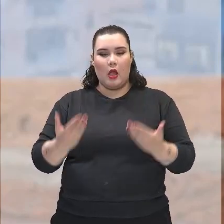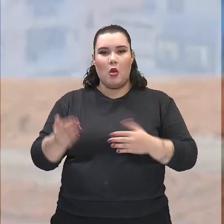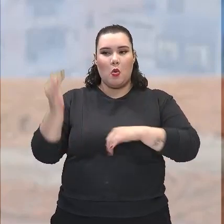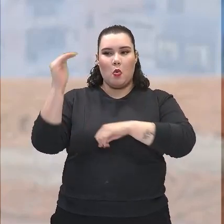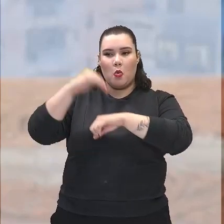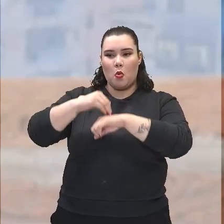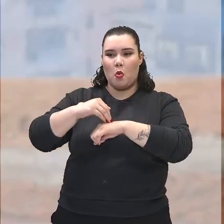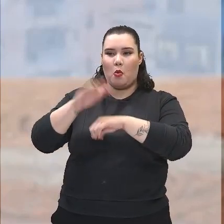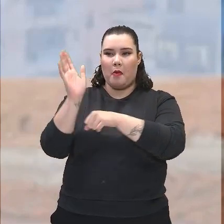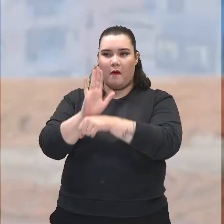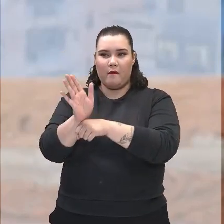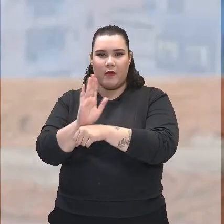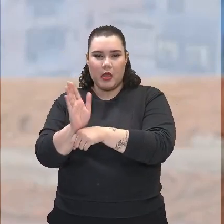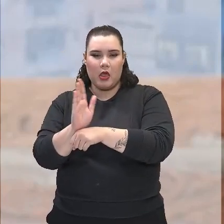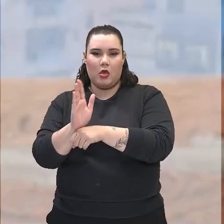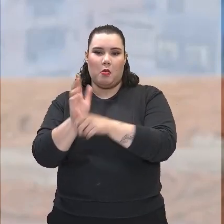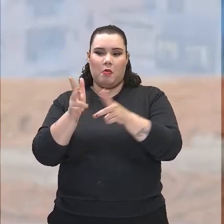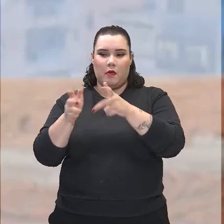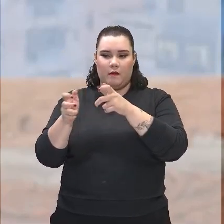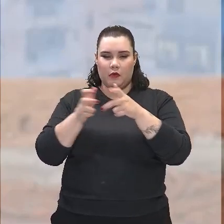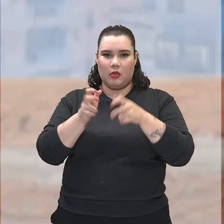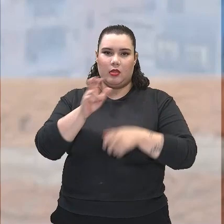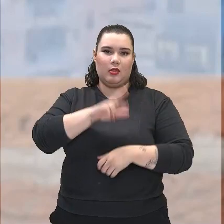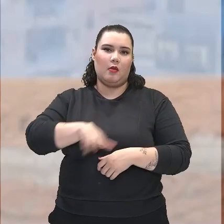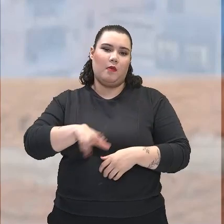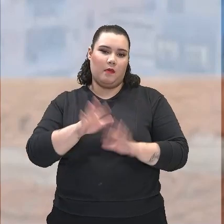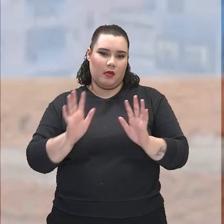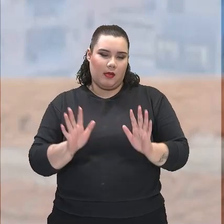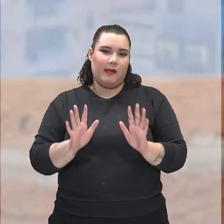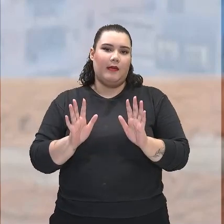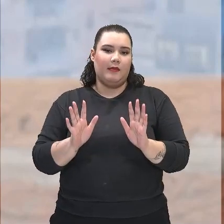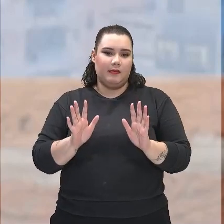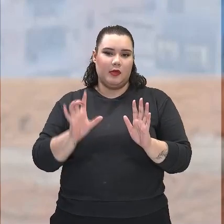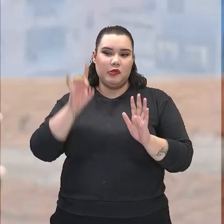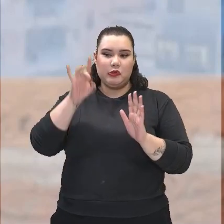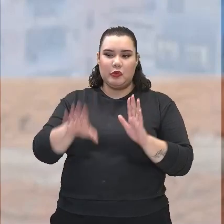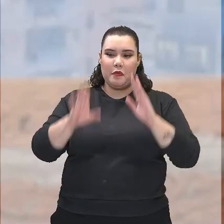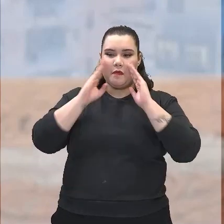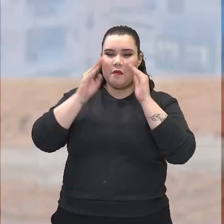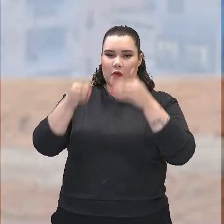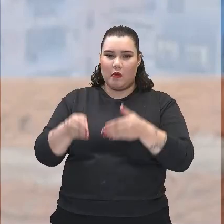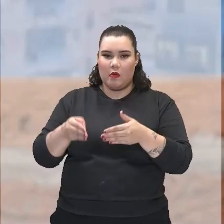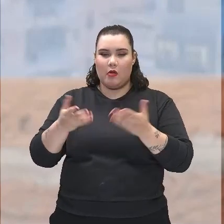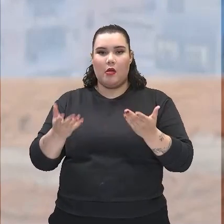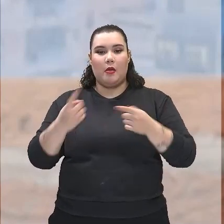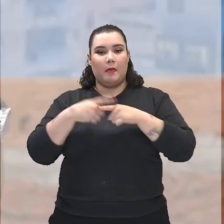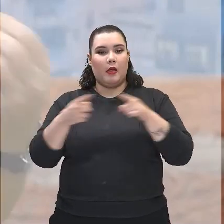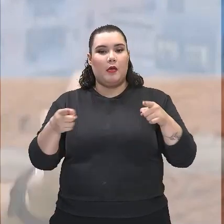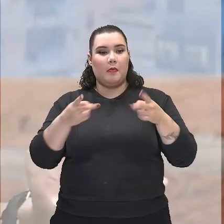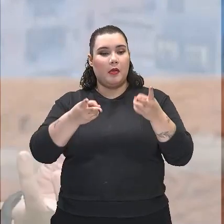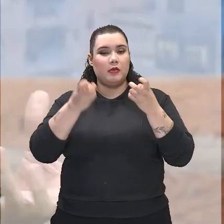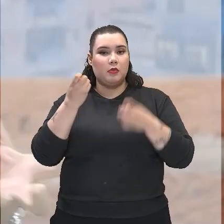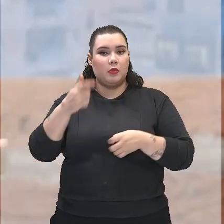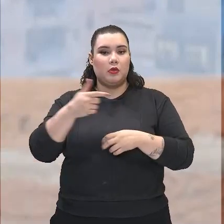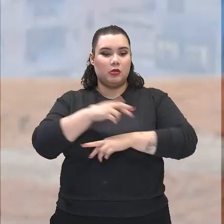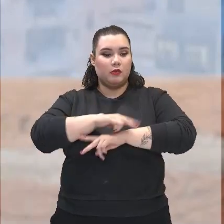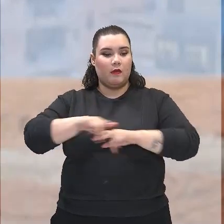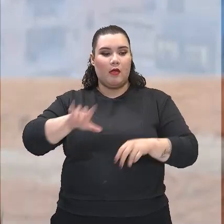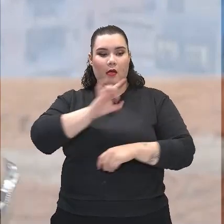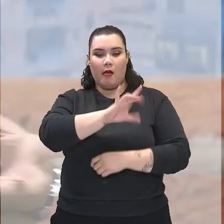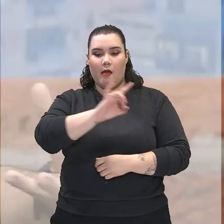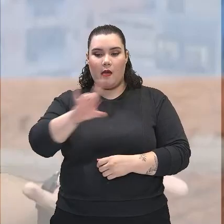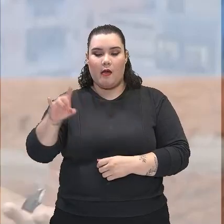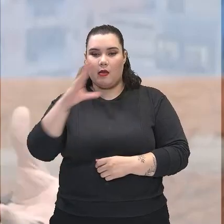os filmes e videogames é simplista, e não leva em consideração a diversidade de experiências que cada criança